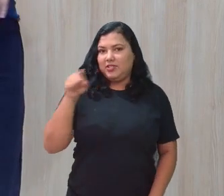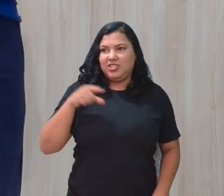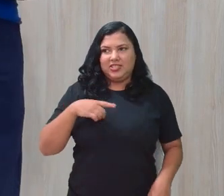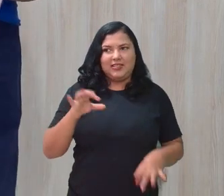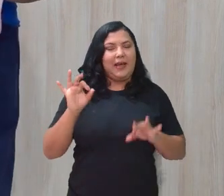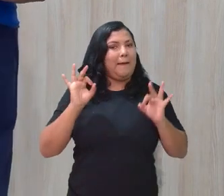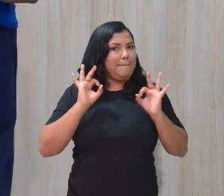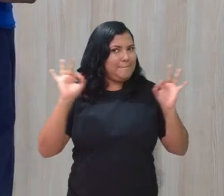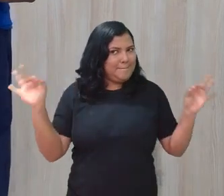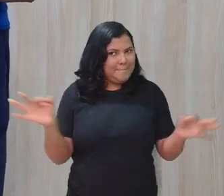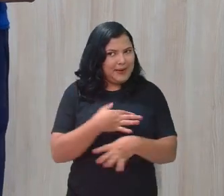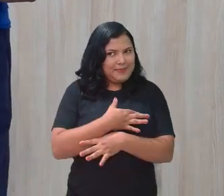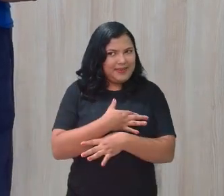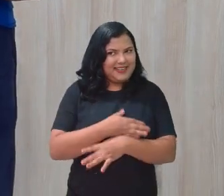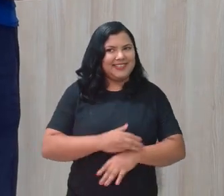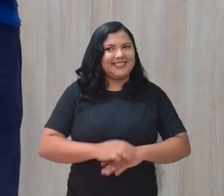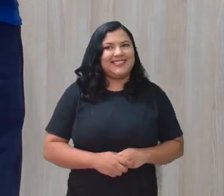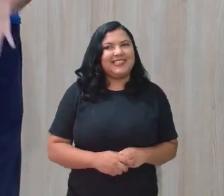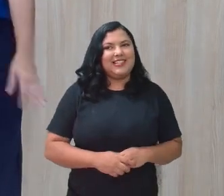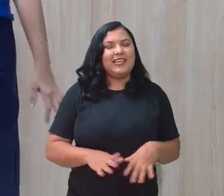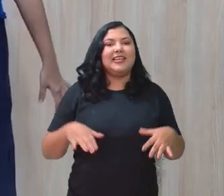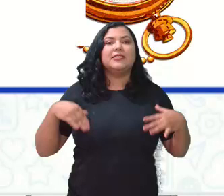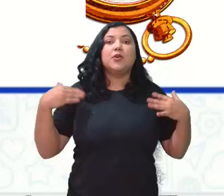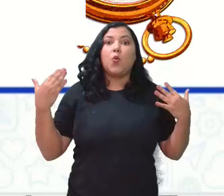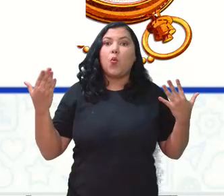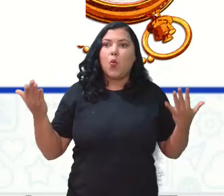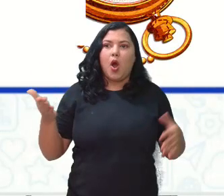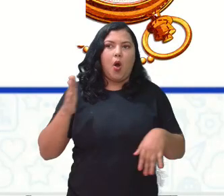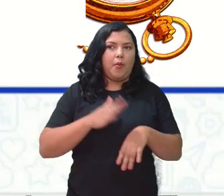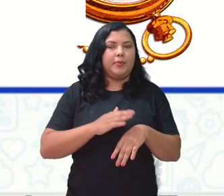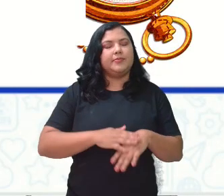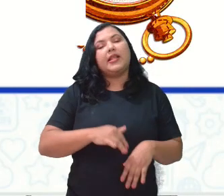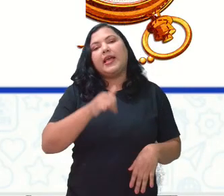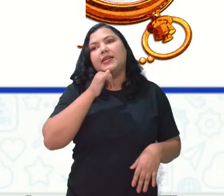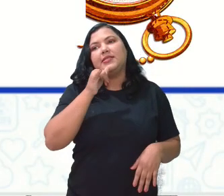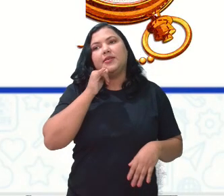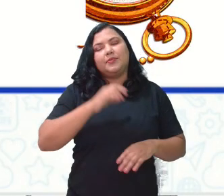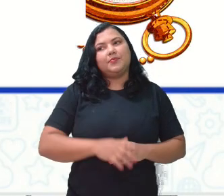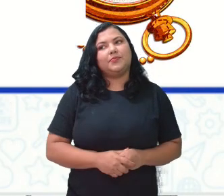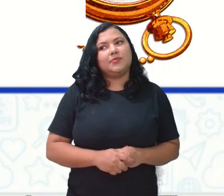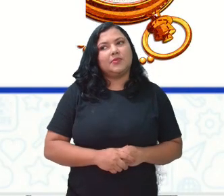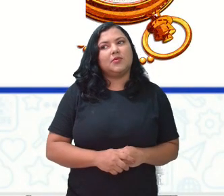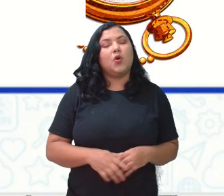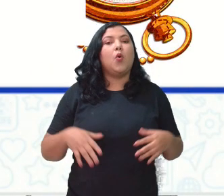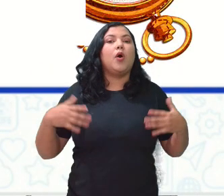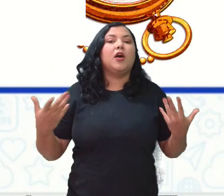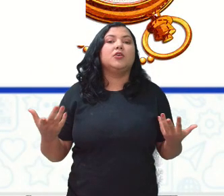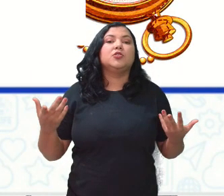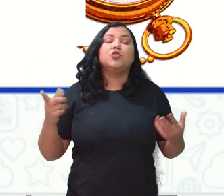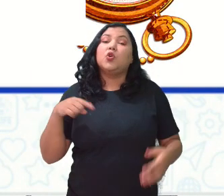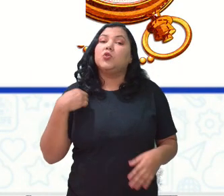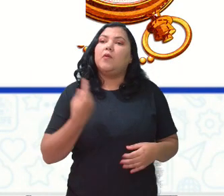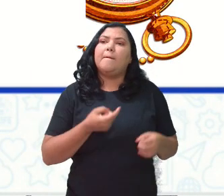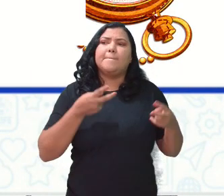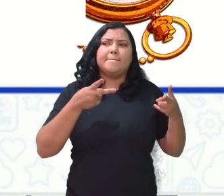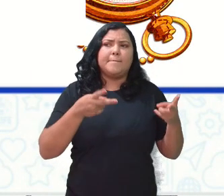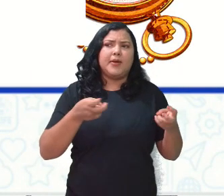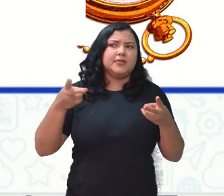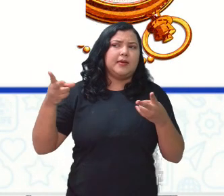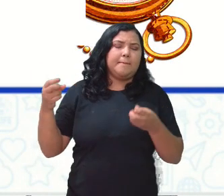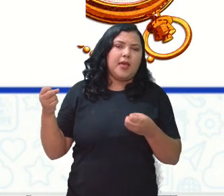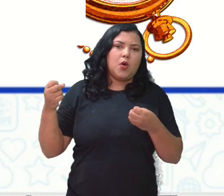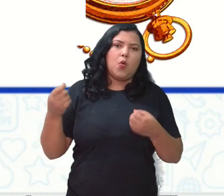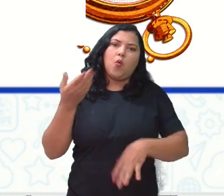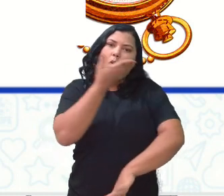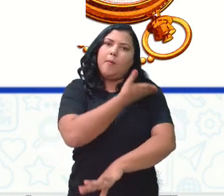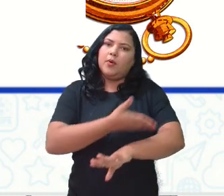prontos? E aí, qual é o caso, né? O caso é que a gente vai agora julgar o comportamento do